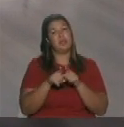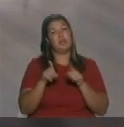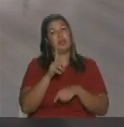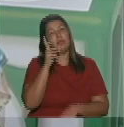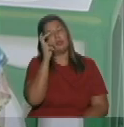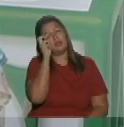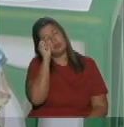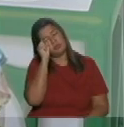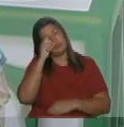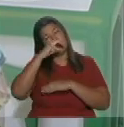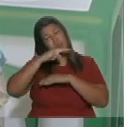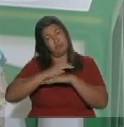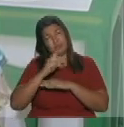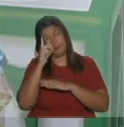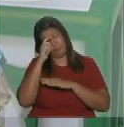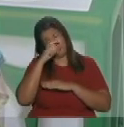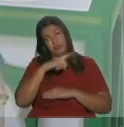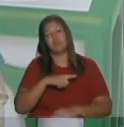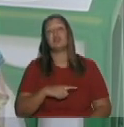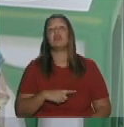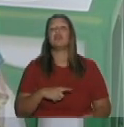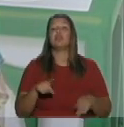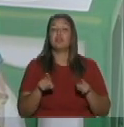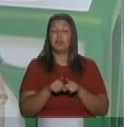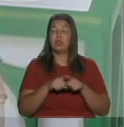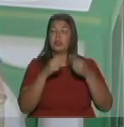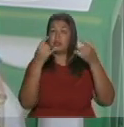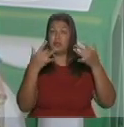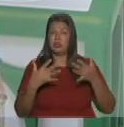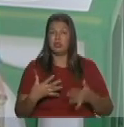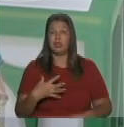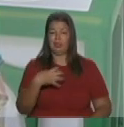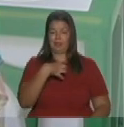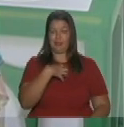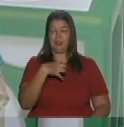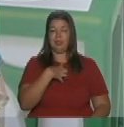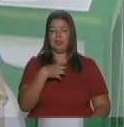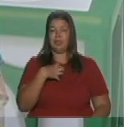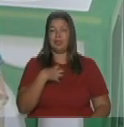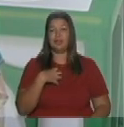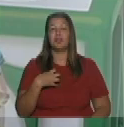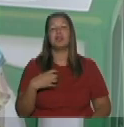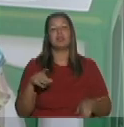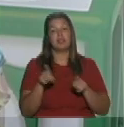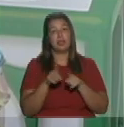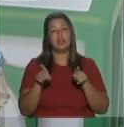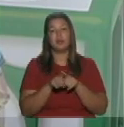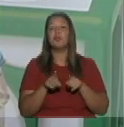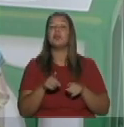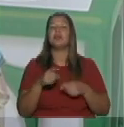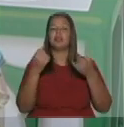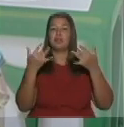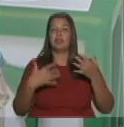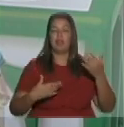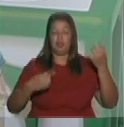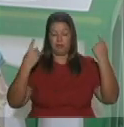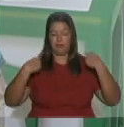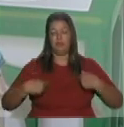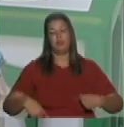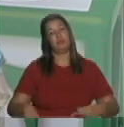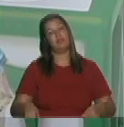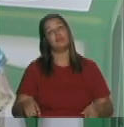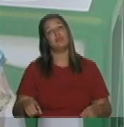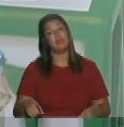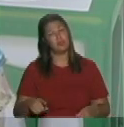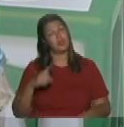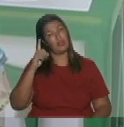para dormir. Eles falam tanto dos aspectos emocionais quanto dos aspectos físicos, né? E a gente vê o quanto isso